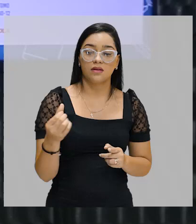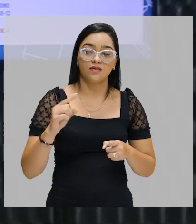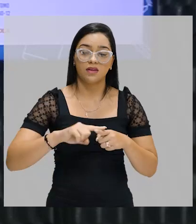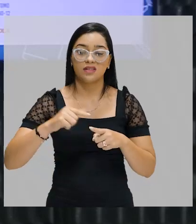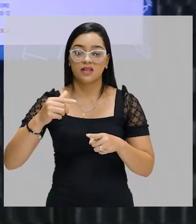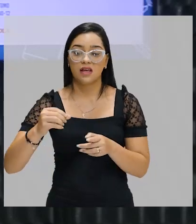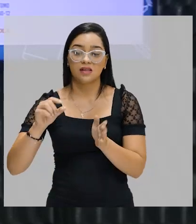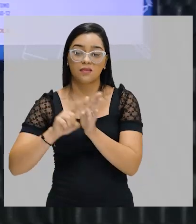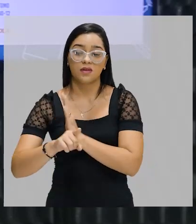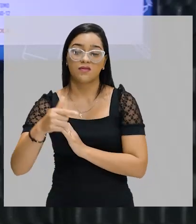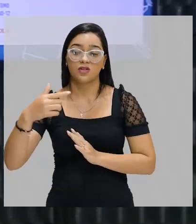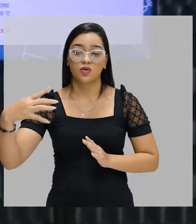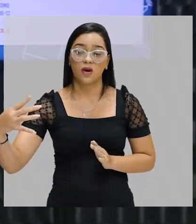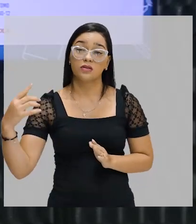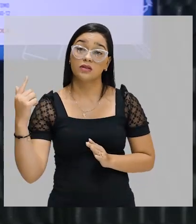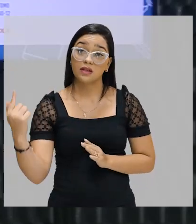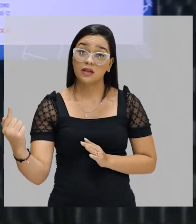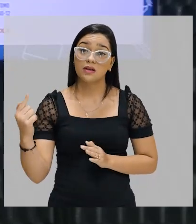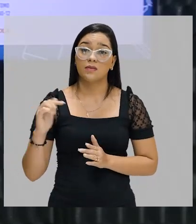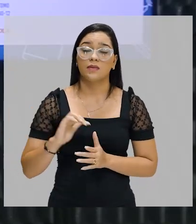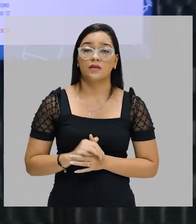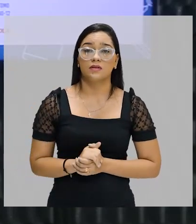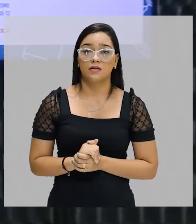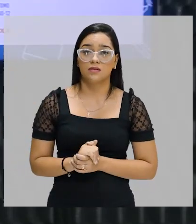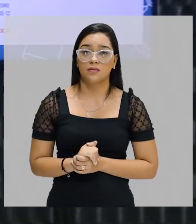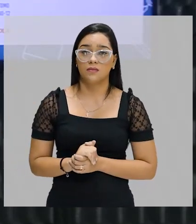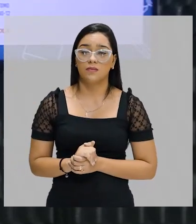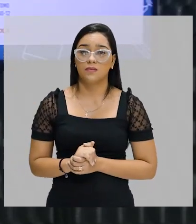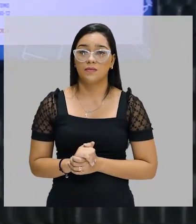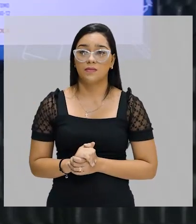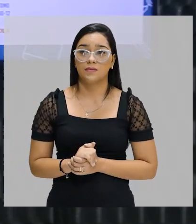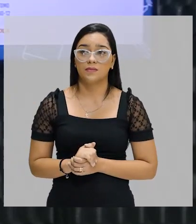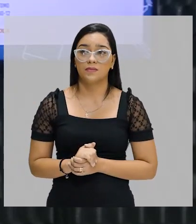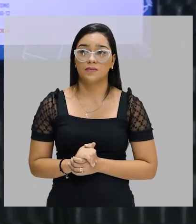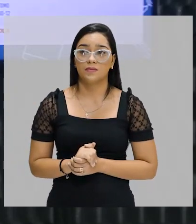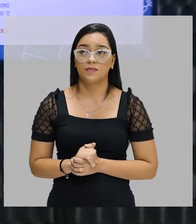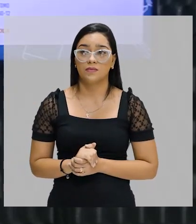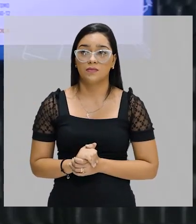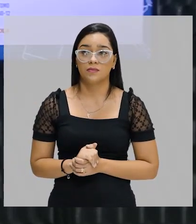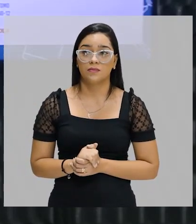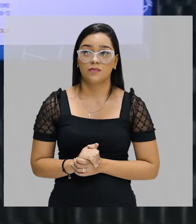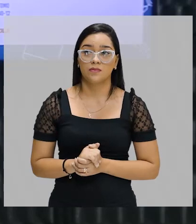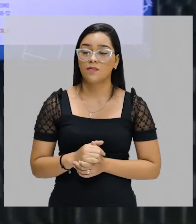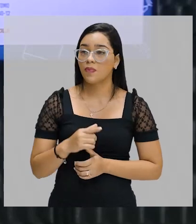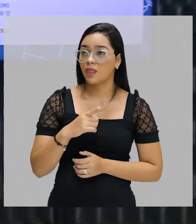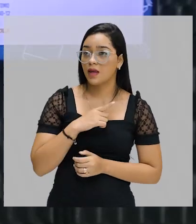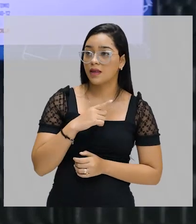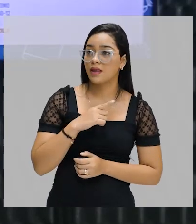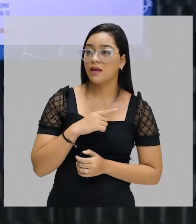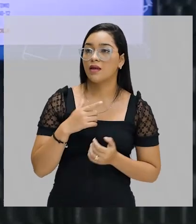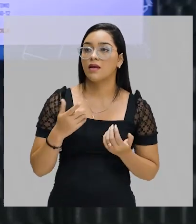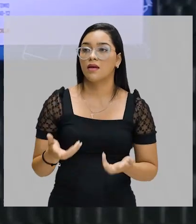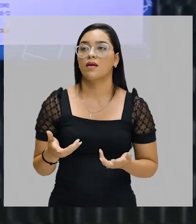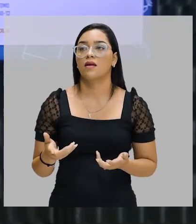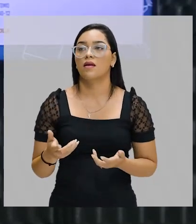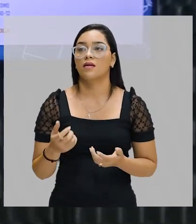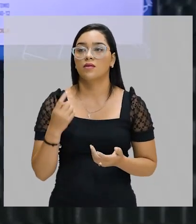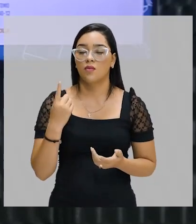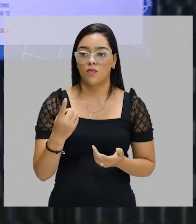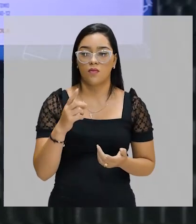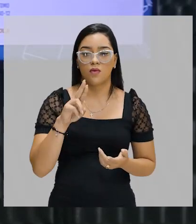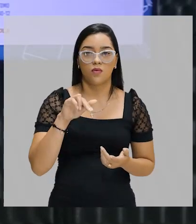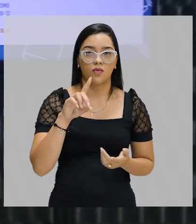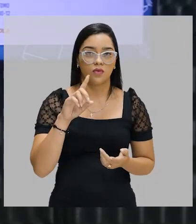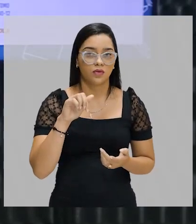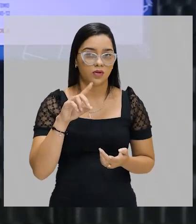vezes 10 a menos 24 gramas, certo? Da forma que aqui está, certo? Nós pegamos aí essa uma unidade de